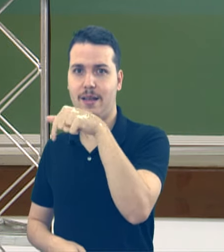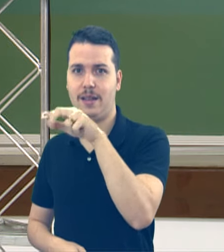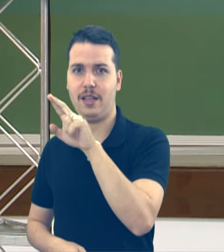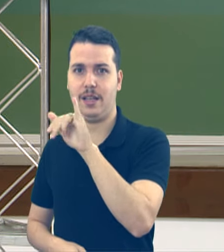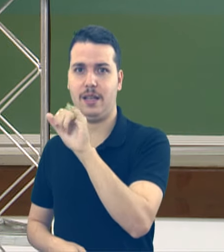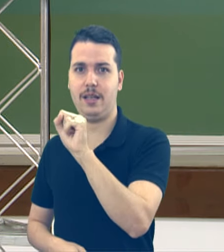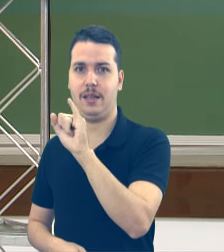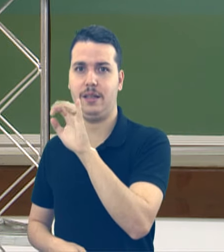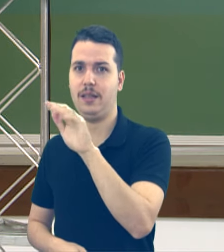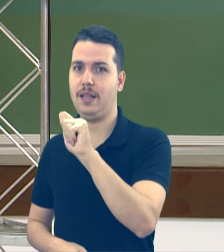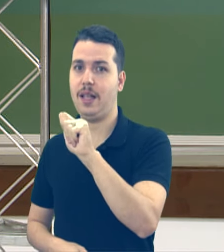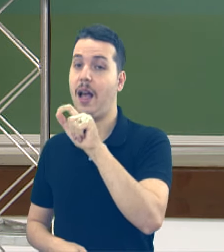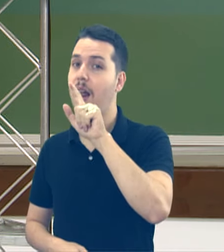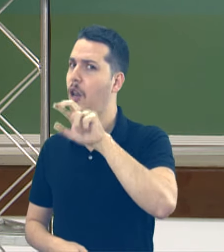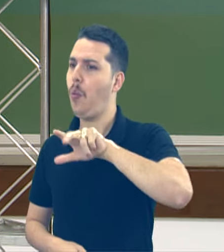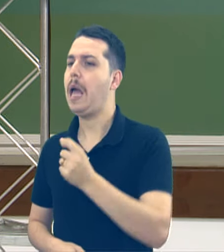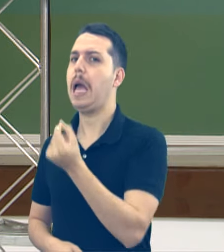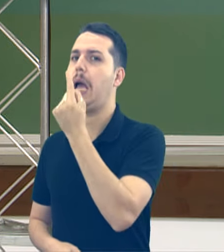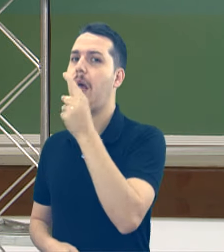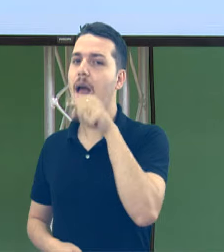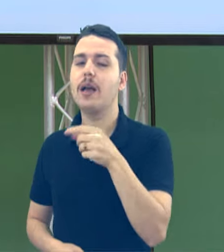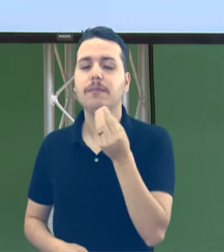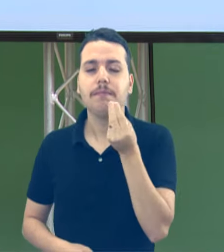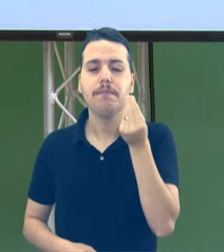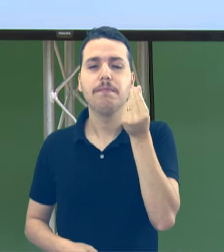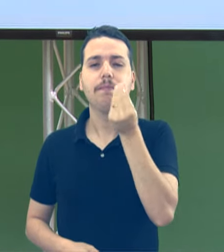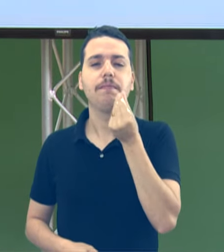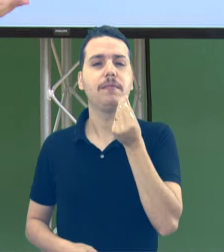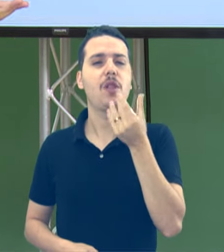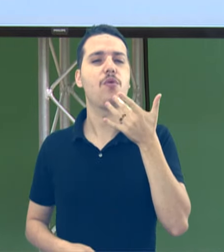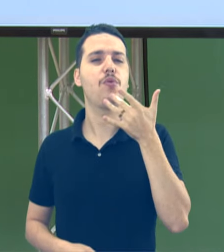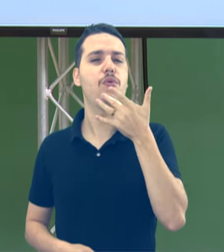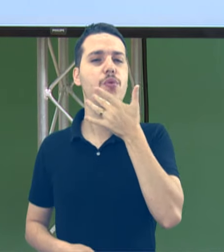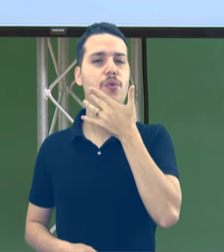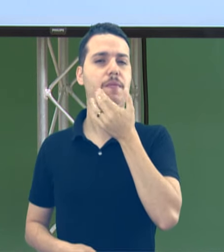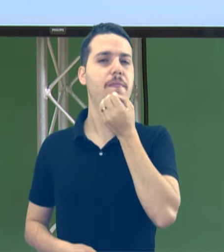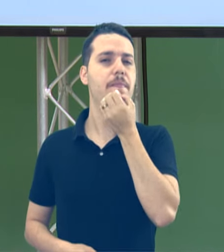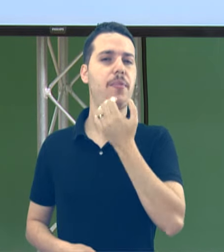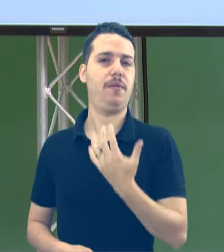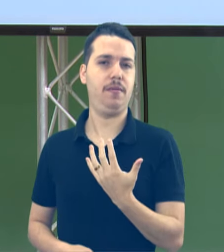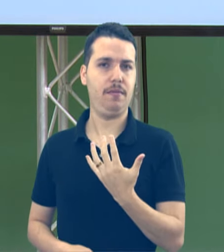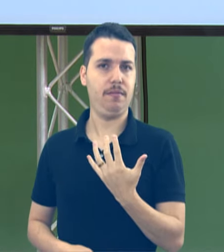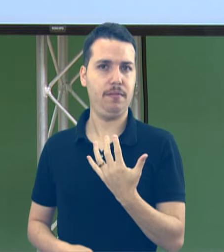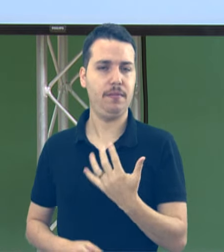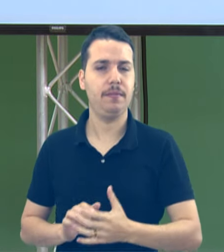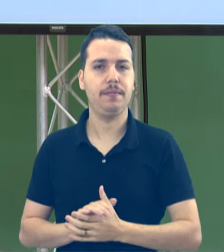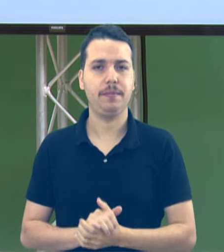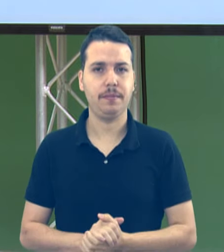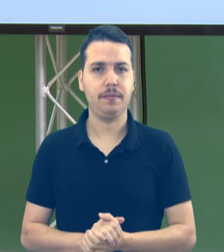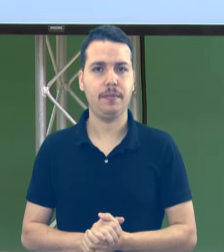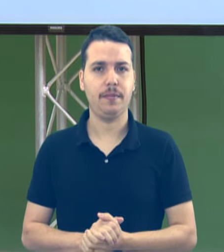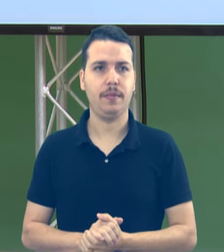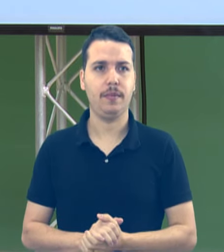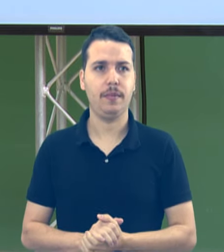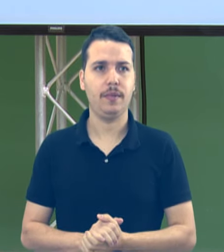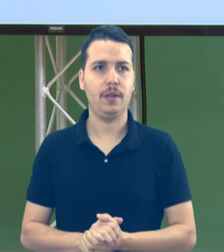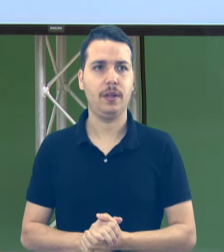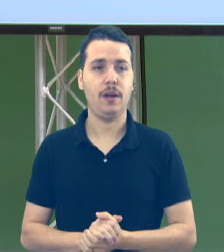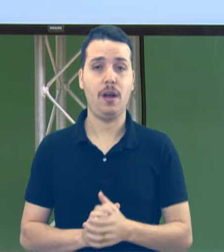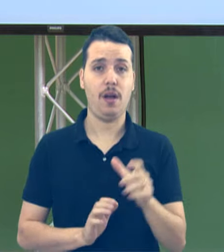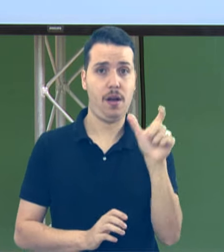saborosa, gostosa, ou seja, esta naranja está deliciosa, está saborosa, né? Aqui